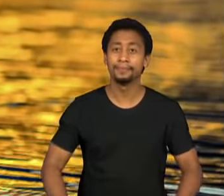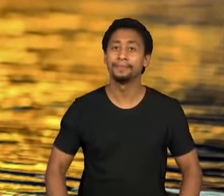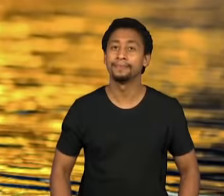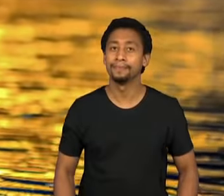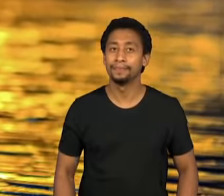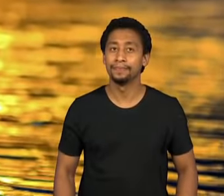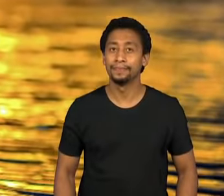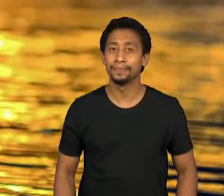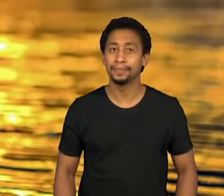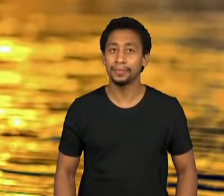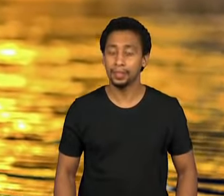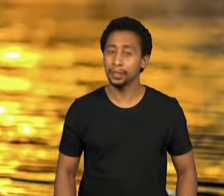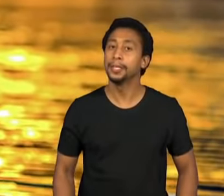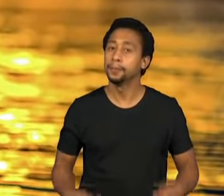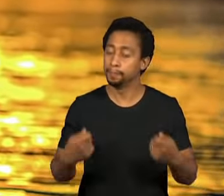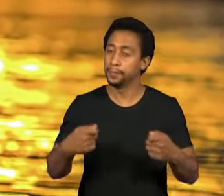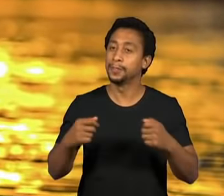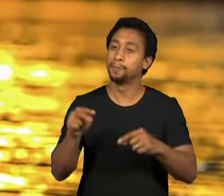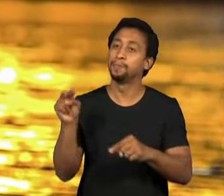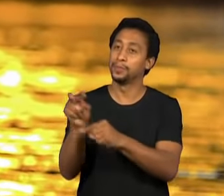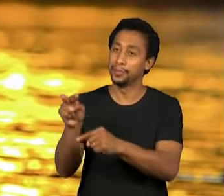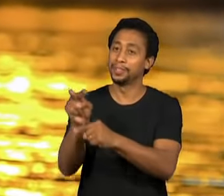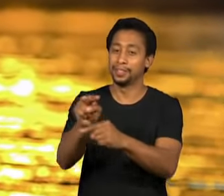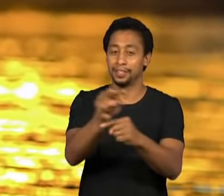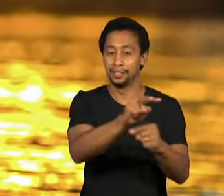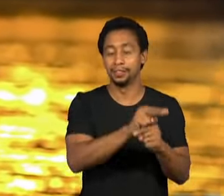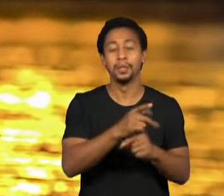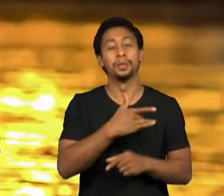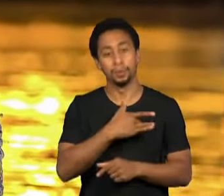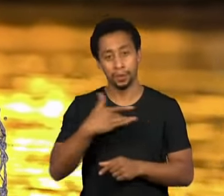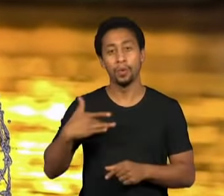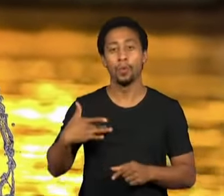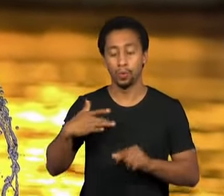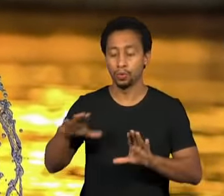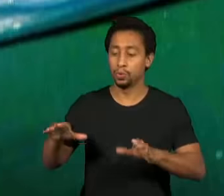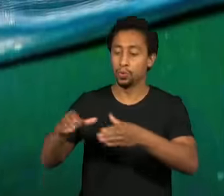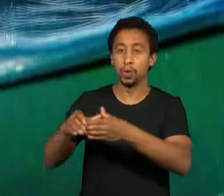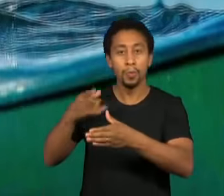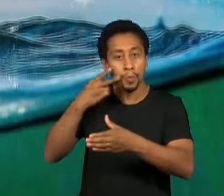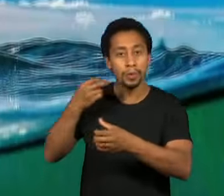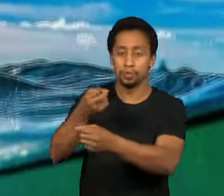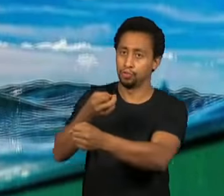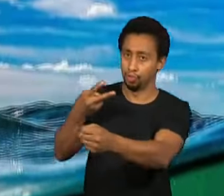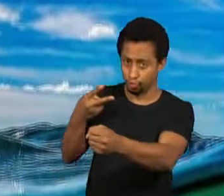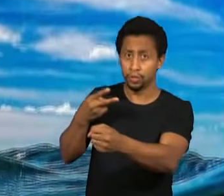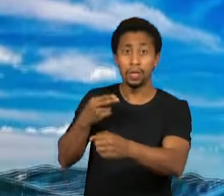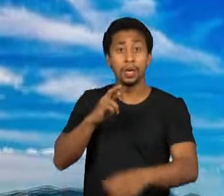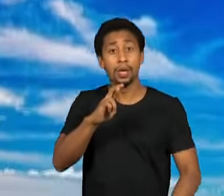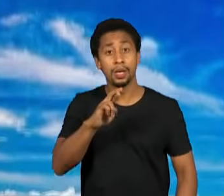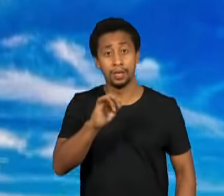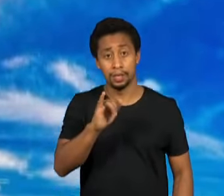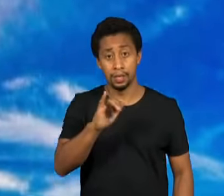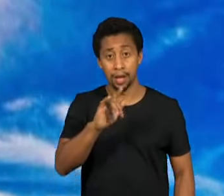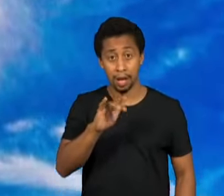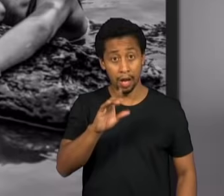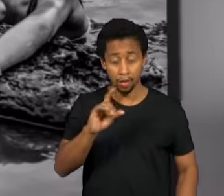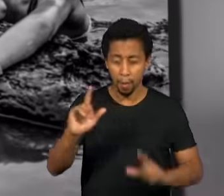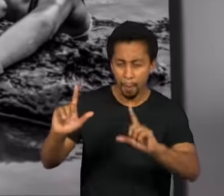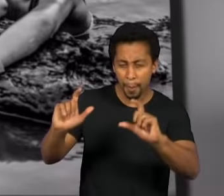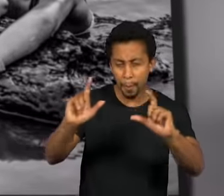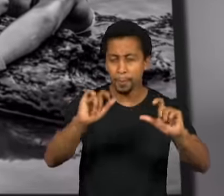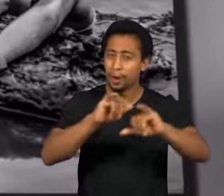É preciso proteger a saúde dos povos indígenas, defende o fotógrafo, que falou de momentos